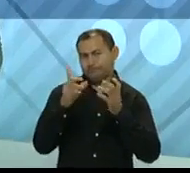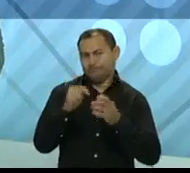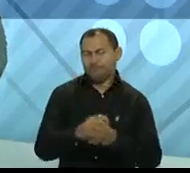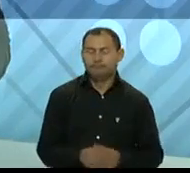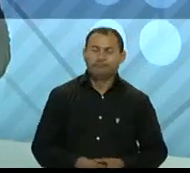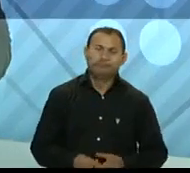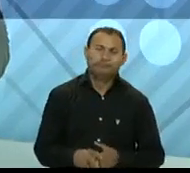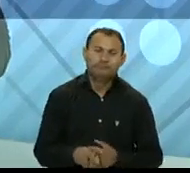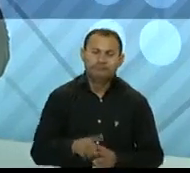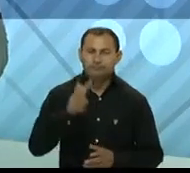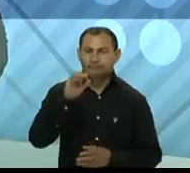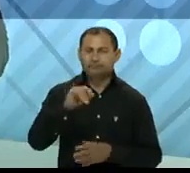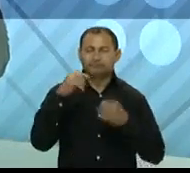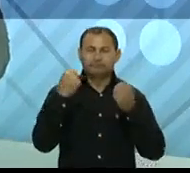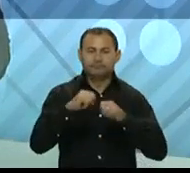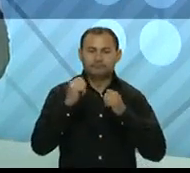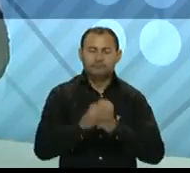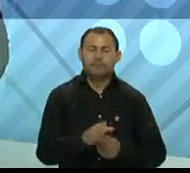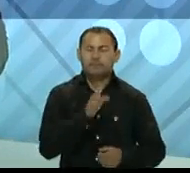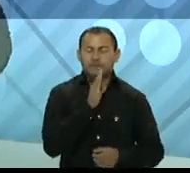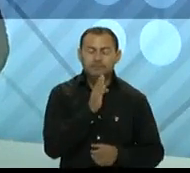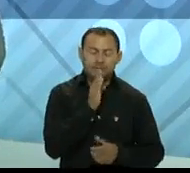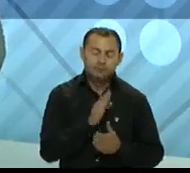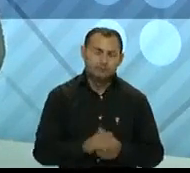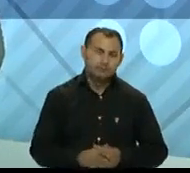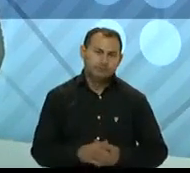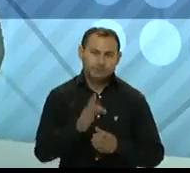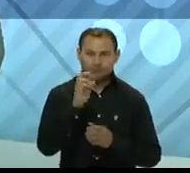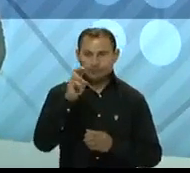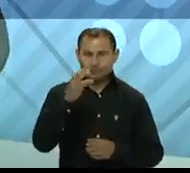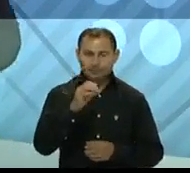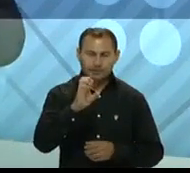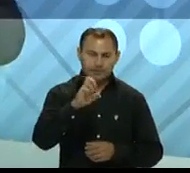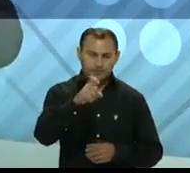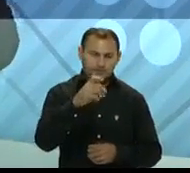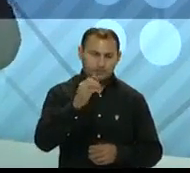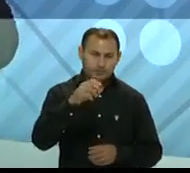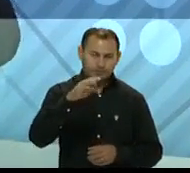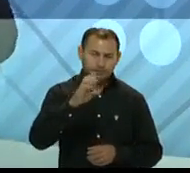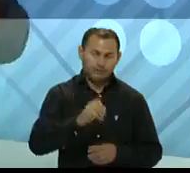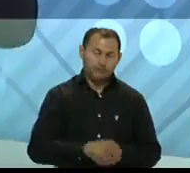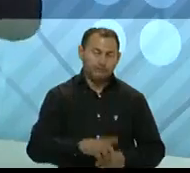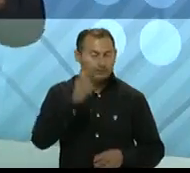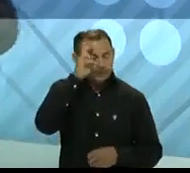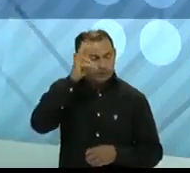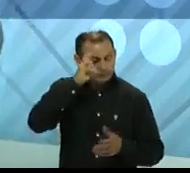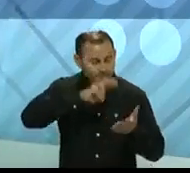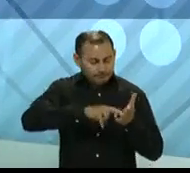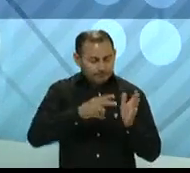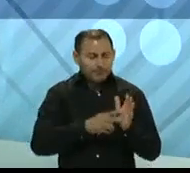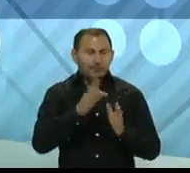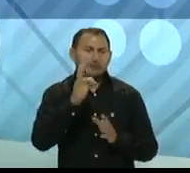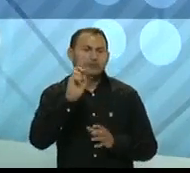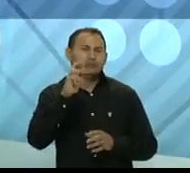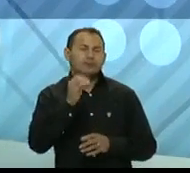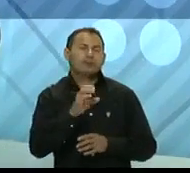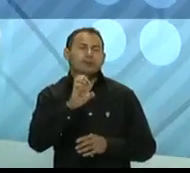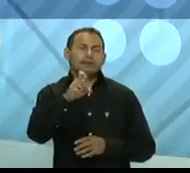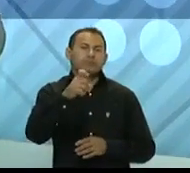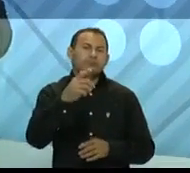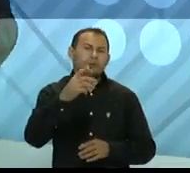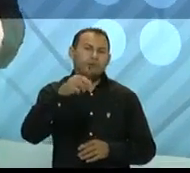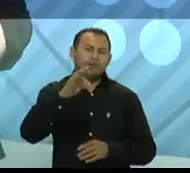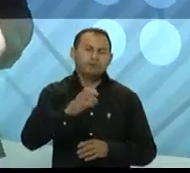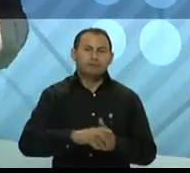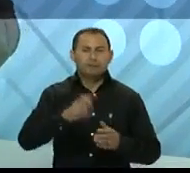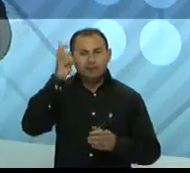este caso vai necessitar dos conhecimentos de função exponencial. Relembrando, o que é uma função exponencial?